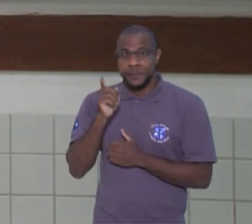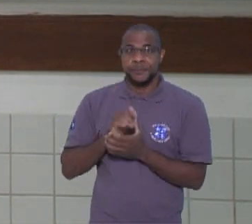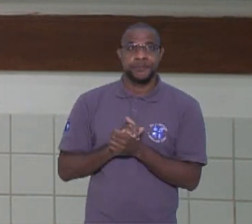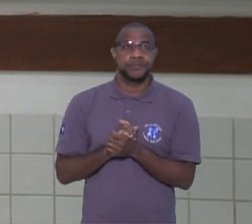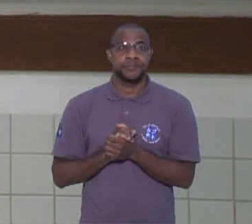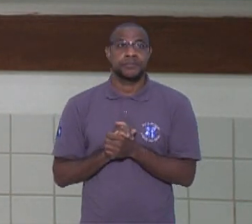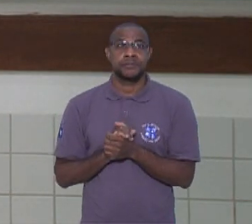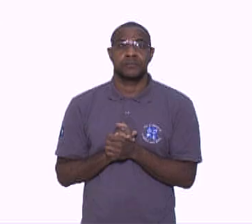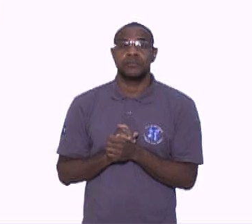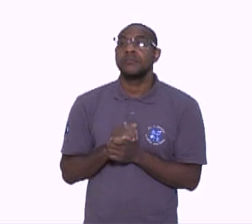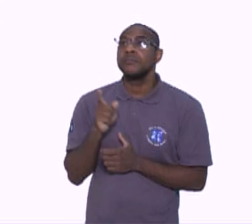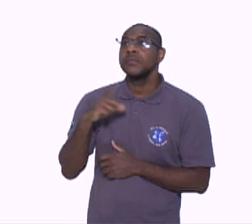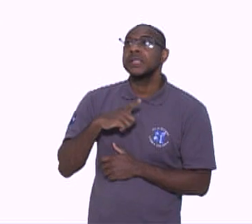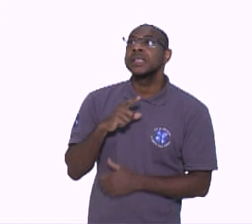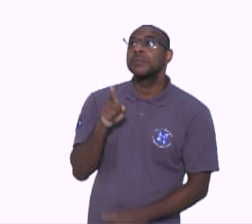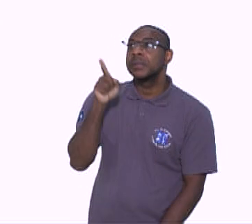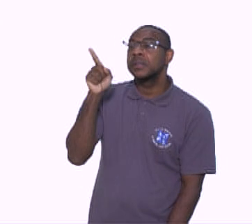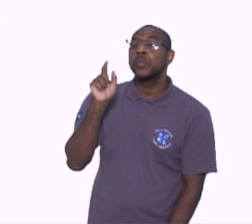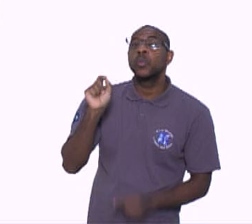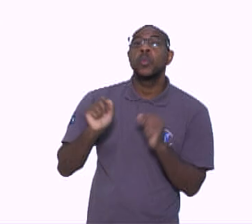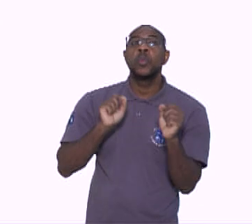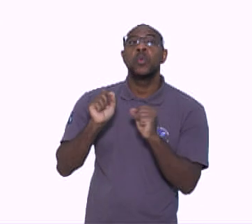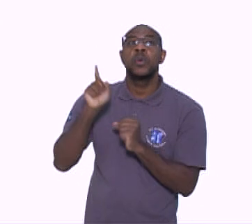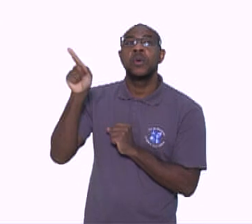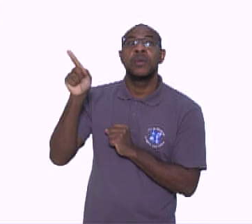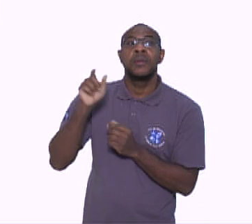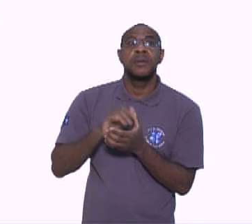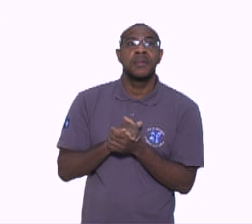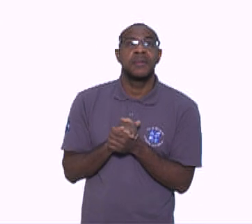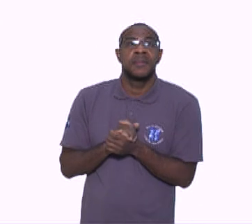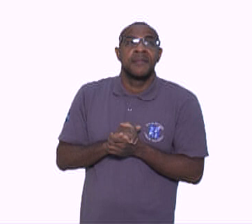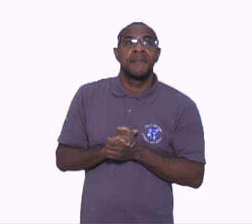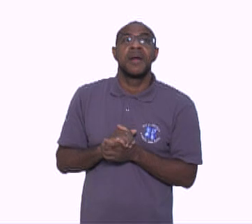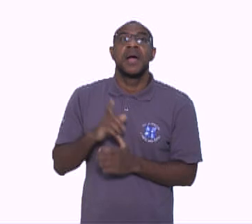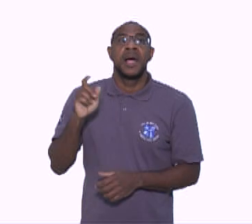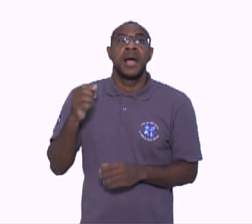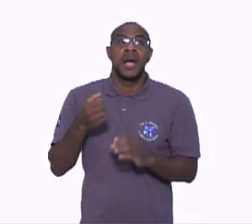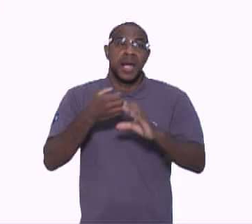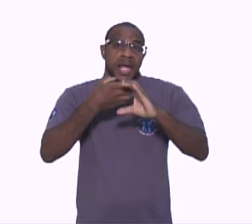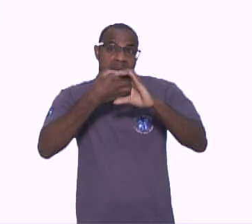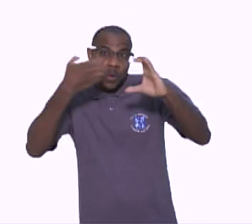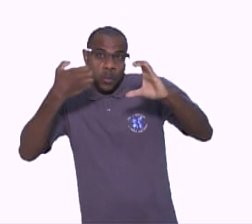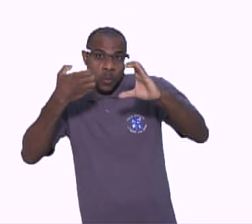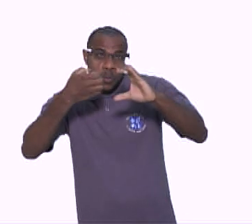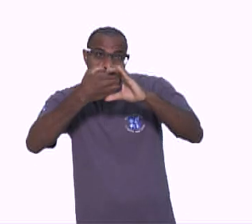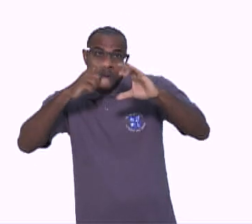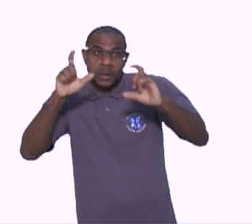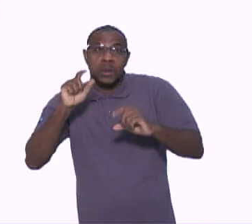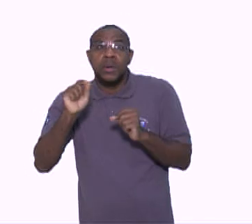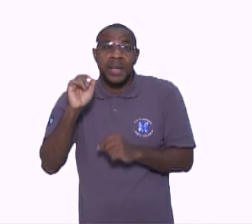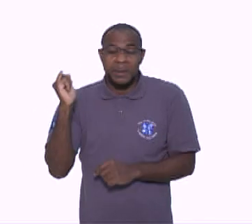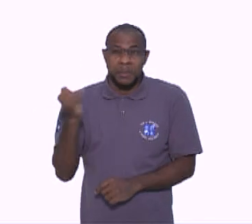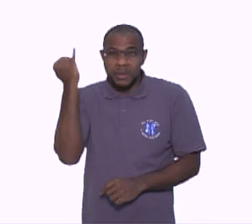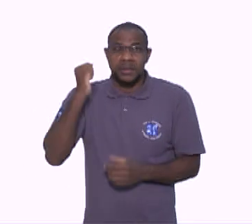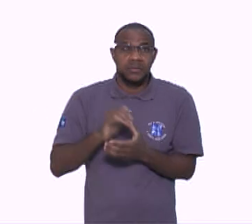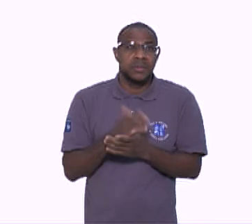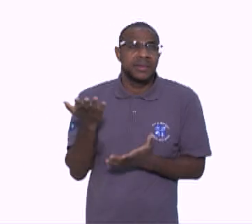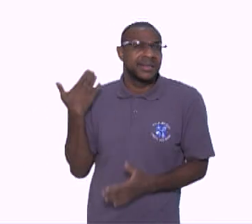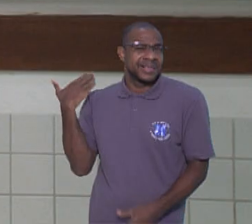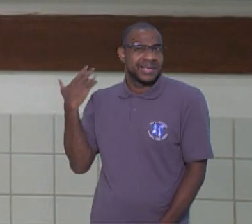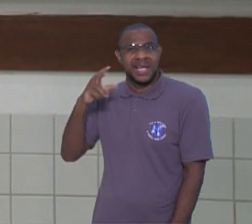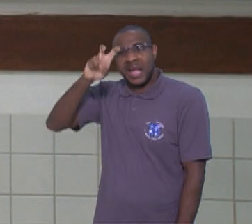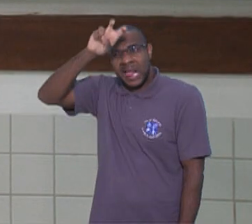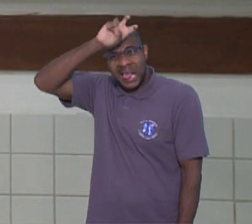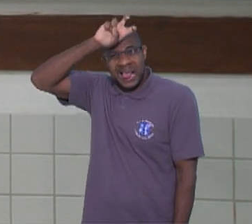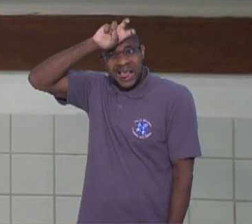Bom, o que que nós temos aqui? Uma situação é muito importante. Aqui os babilônios e os egípcios,